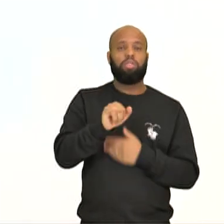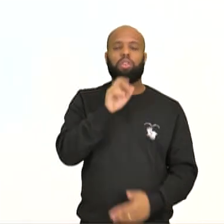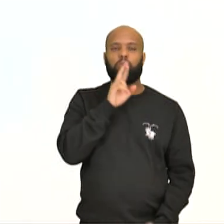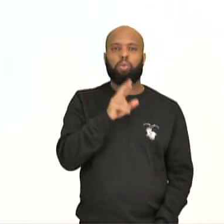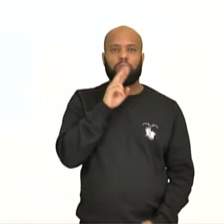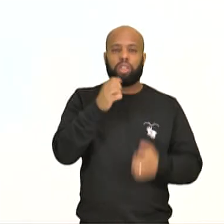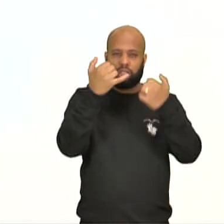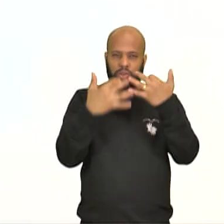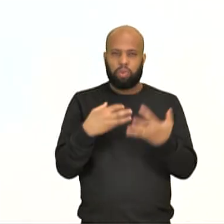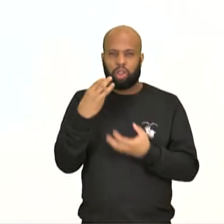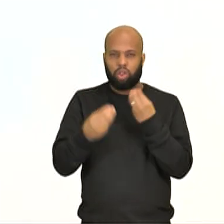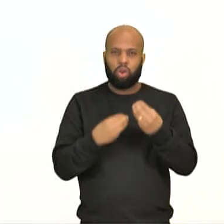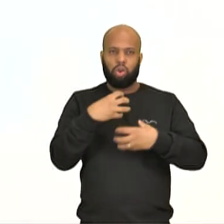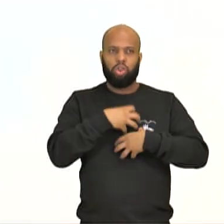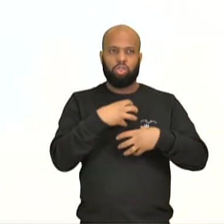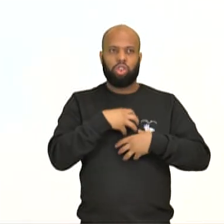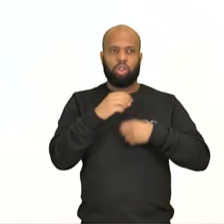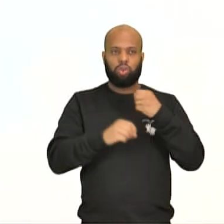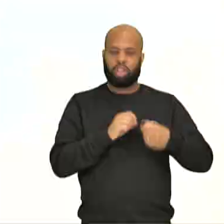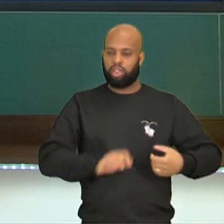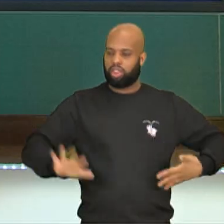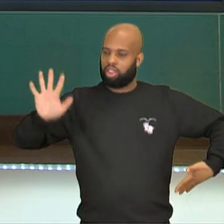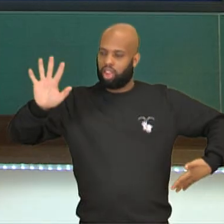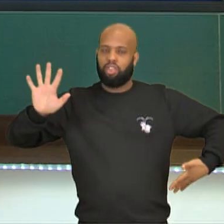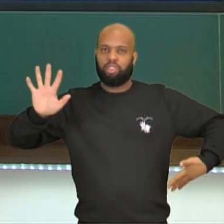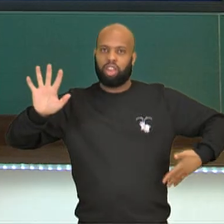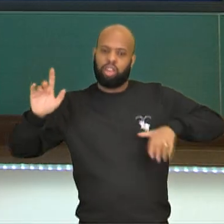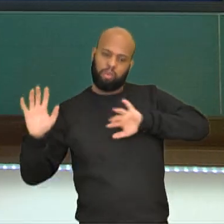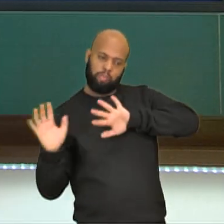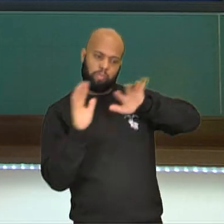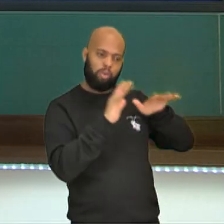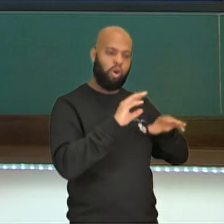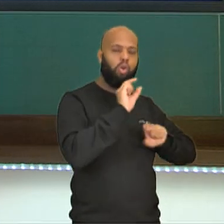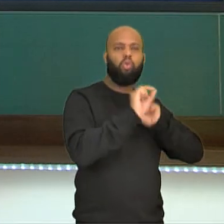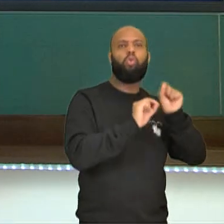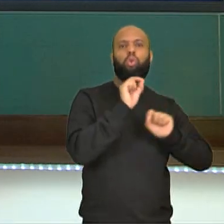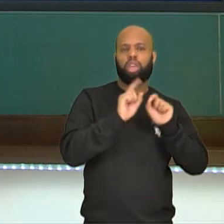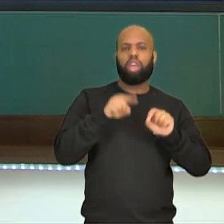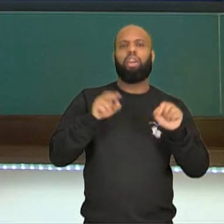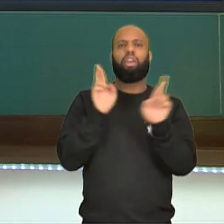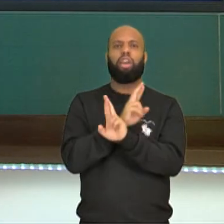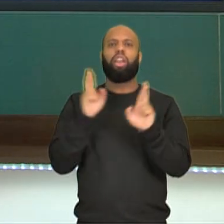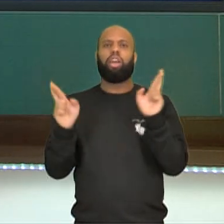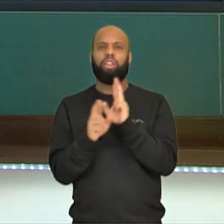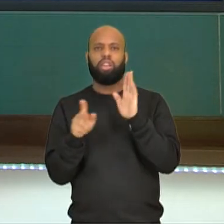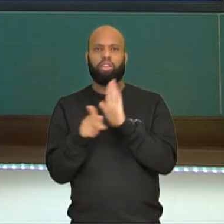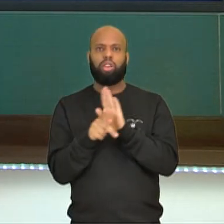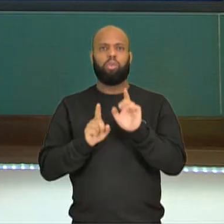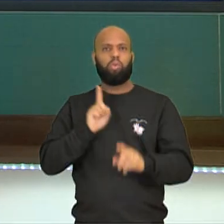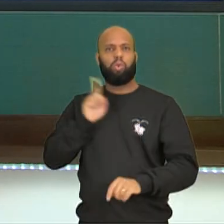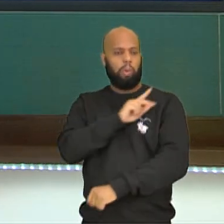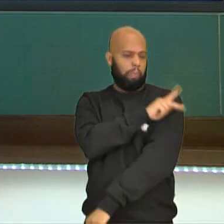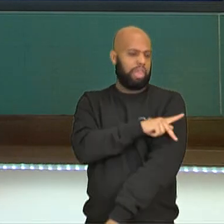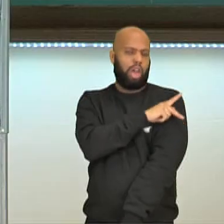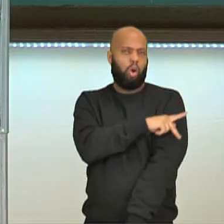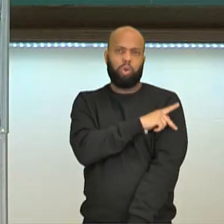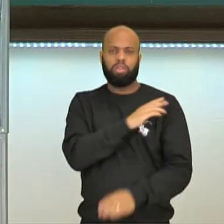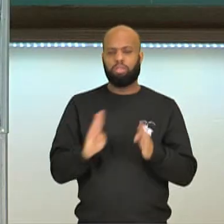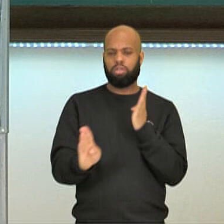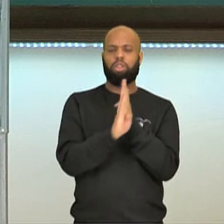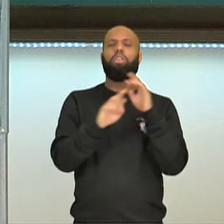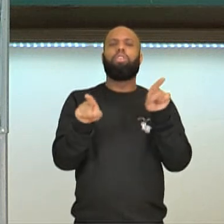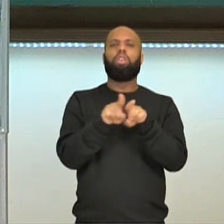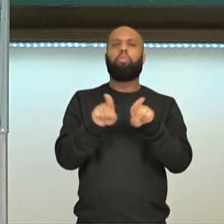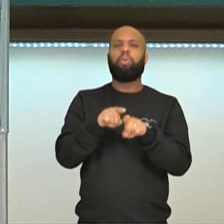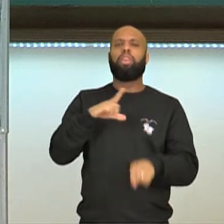é a teoria de povoamento chamado África-Brasil. Tá, professor, mas o que tem essa relação entre Parque Nacional e a África? Aí vem a